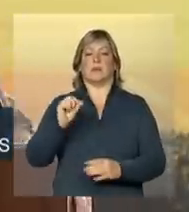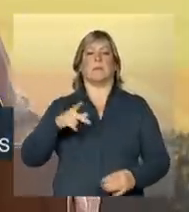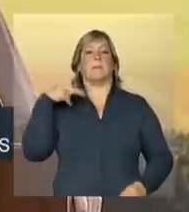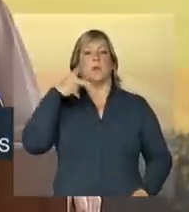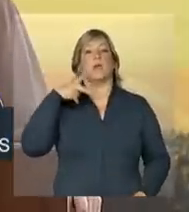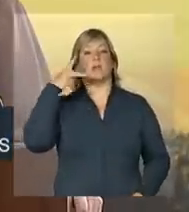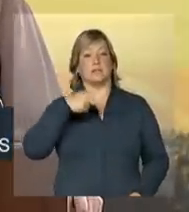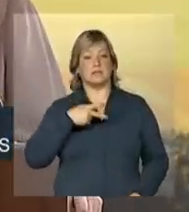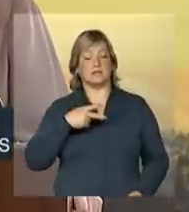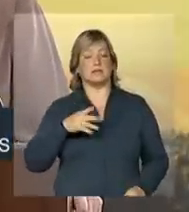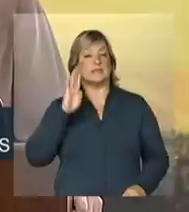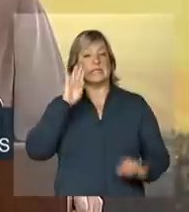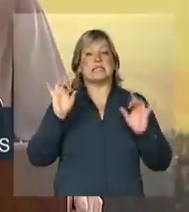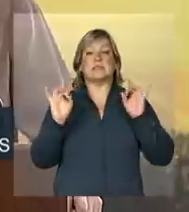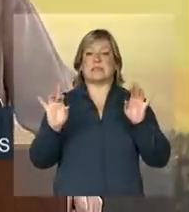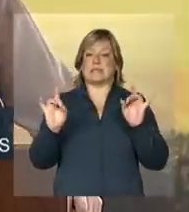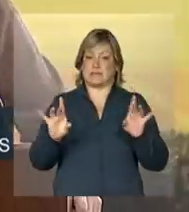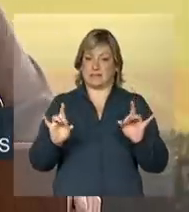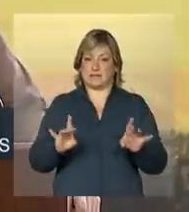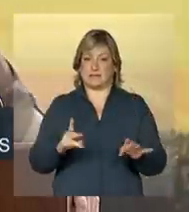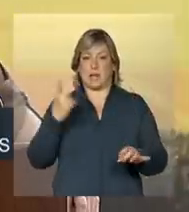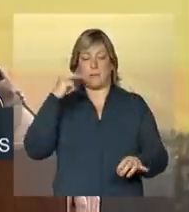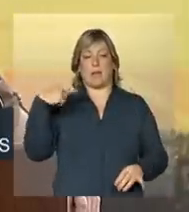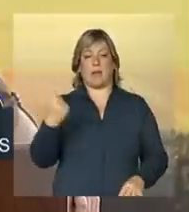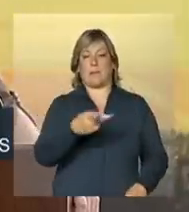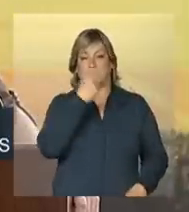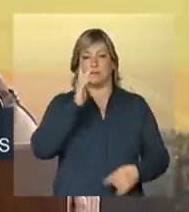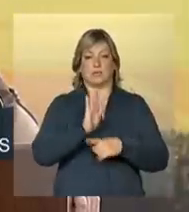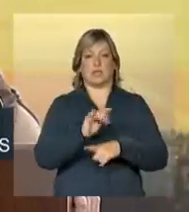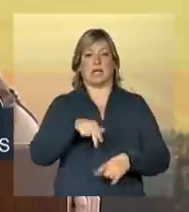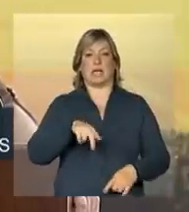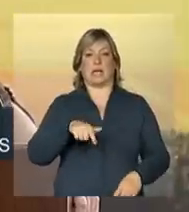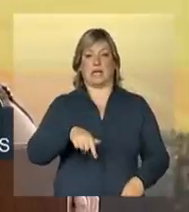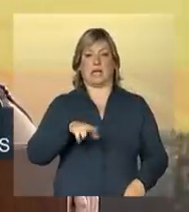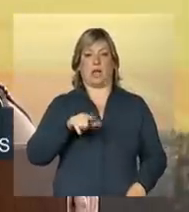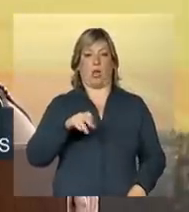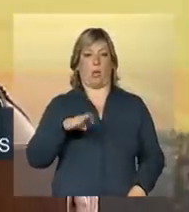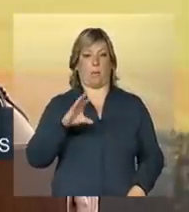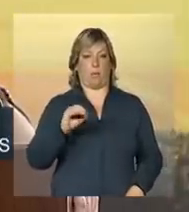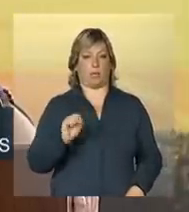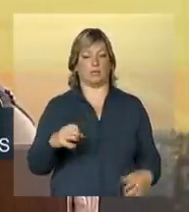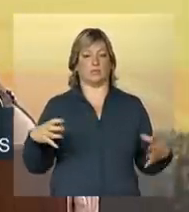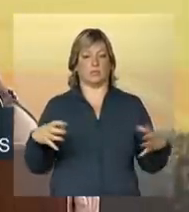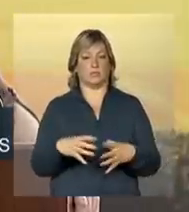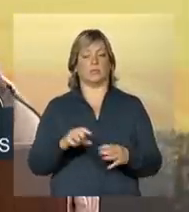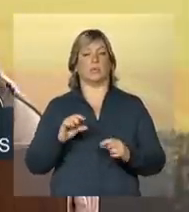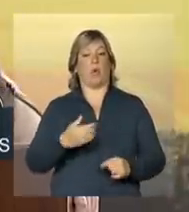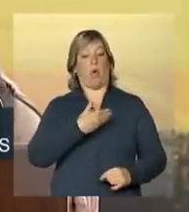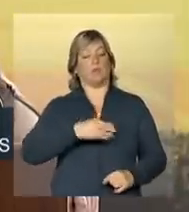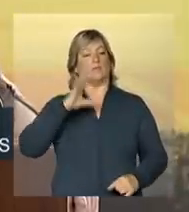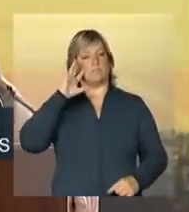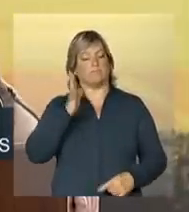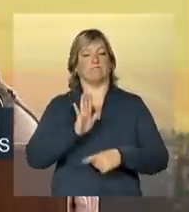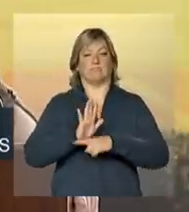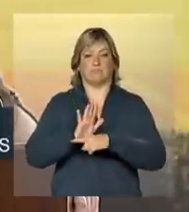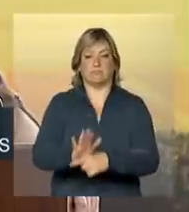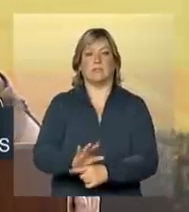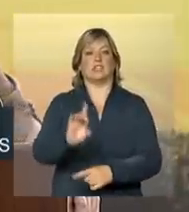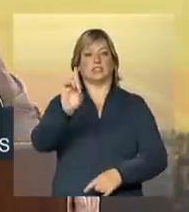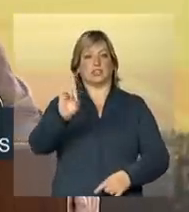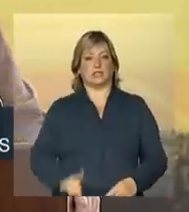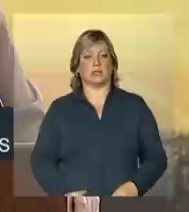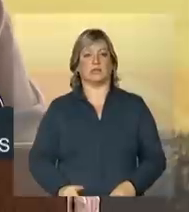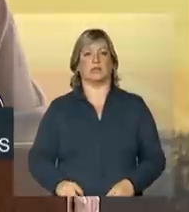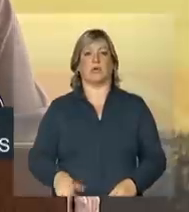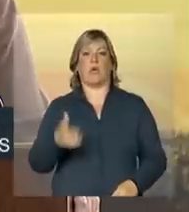política específica para os quilombolas assumindo como tarefa de estado assegurar direitos à